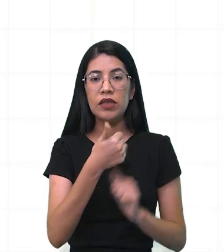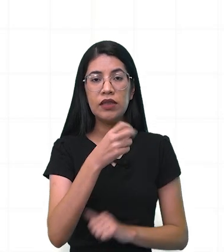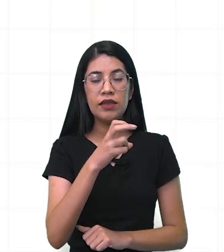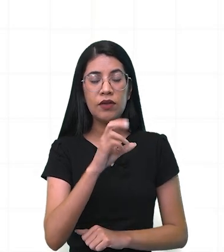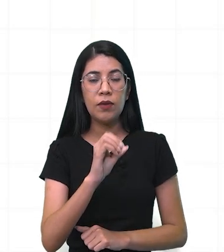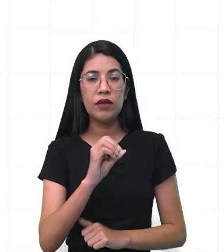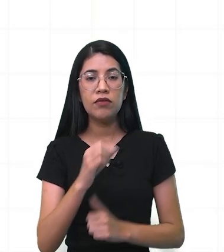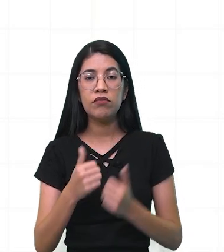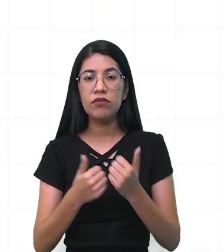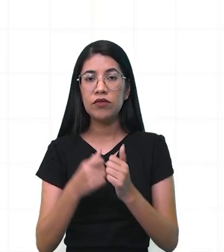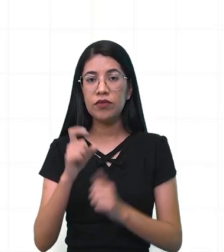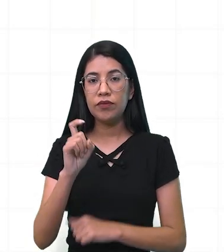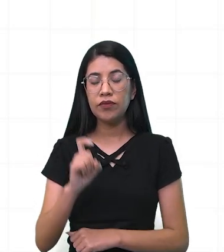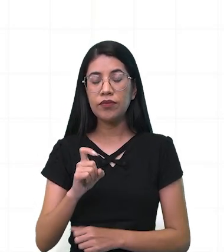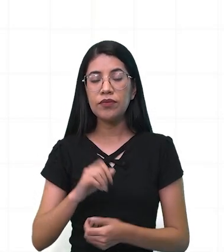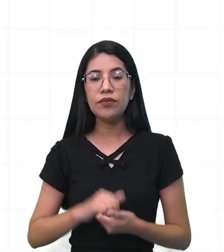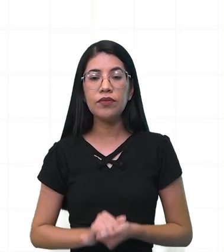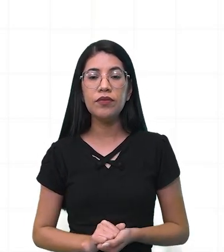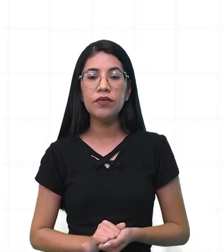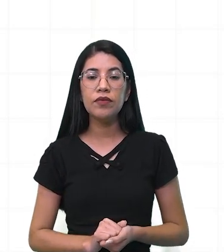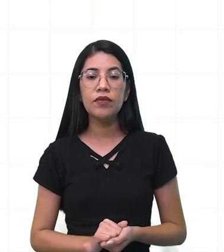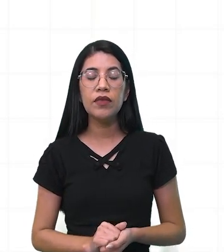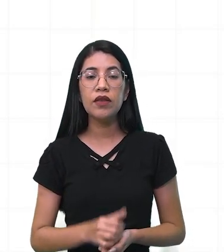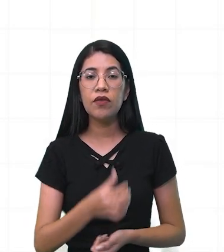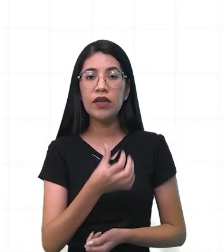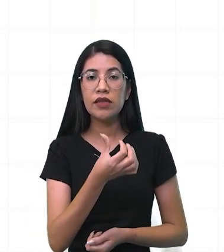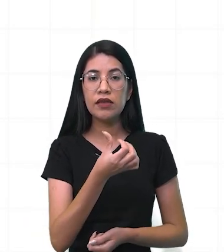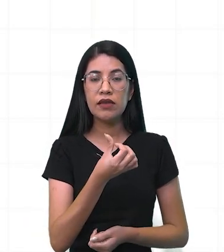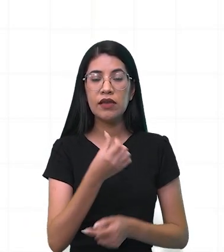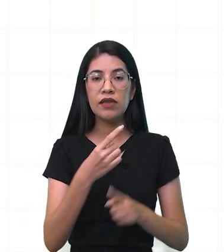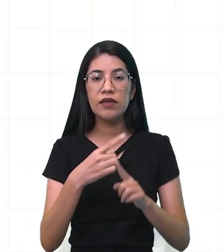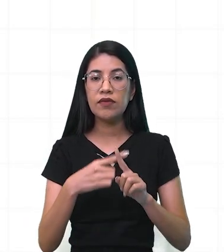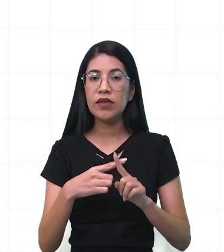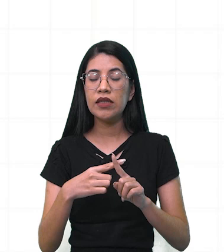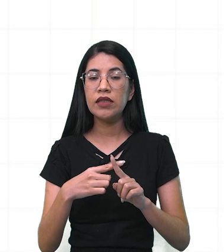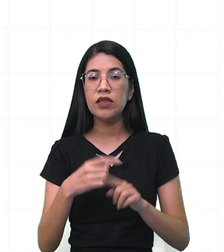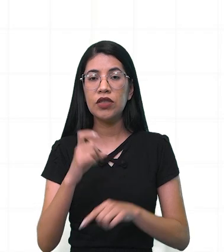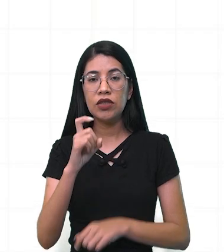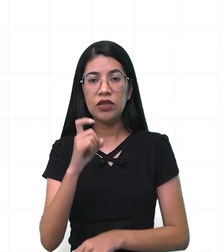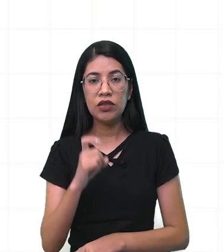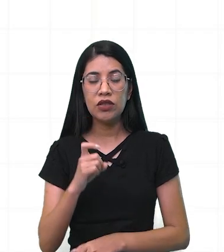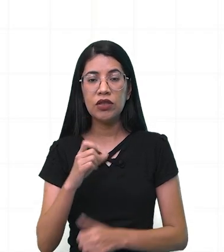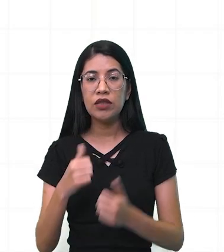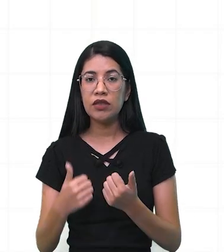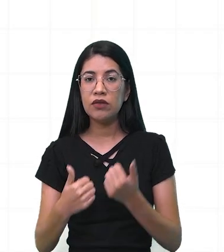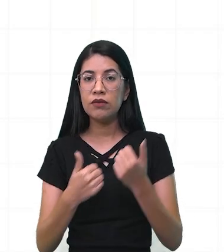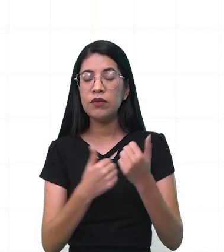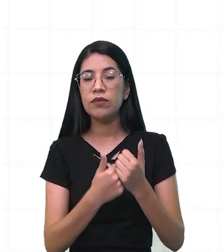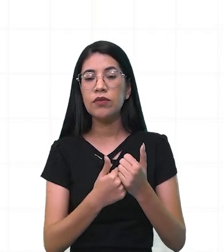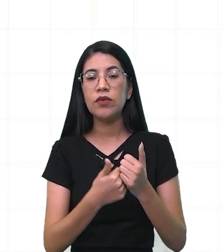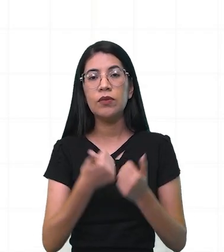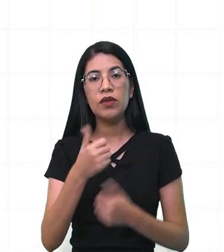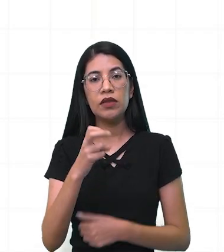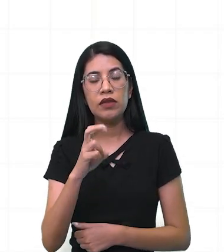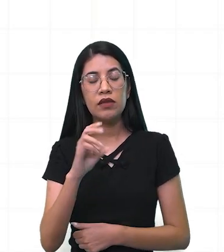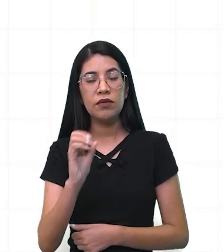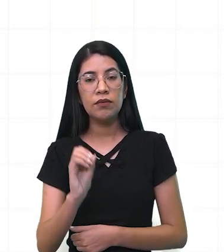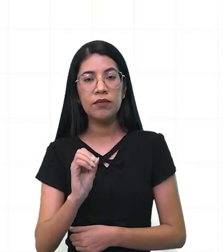Então, o resultado ficará 6 vezes x, ou seja, 6 vezes cada parcela, que é